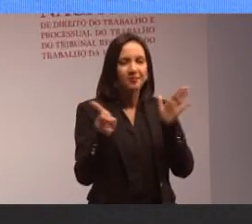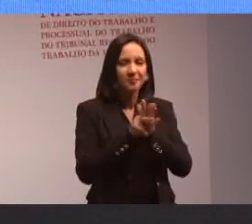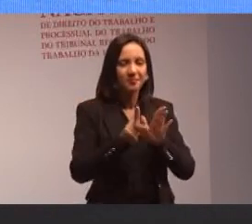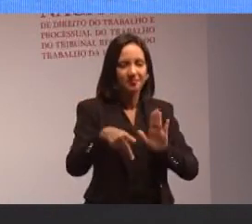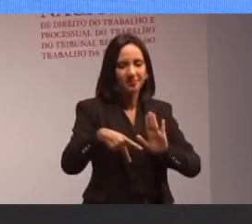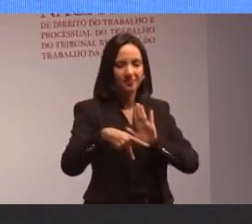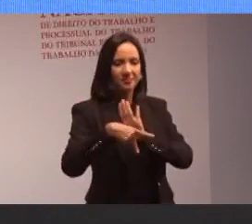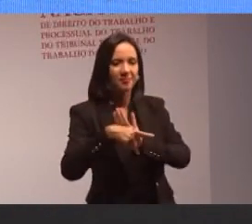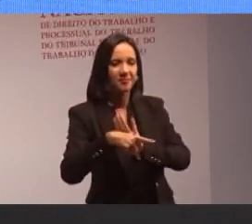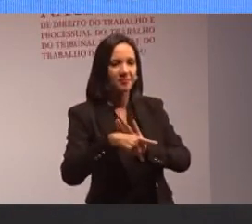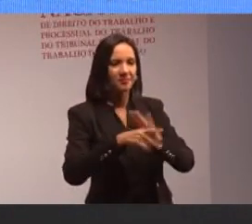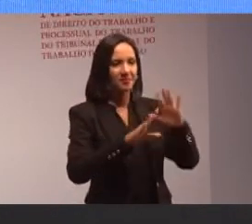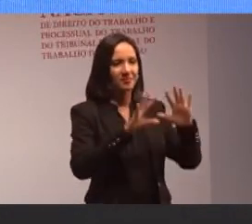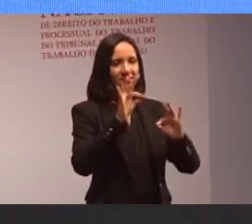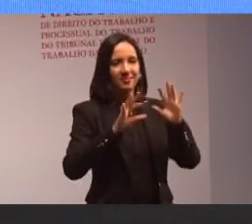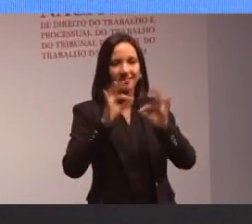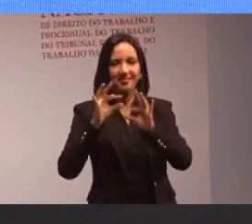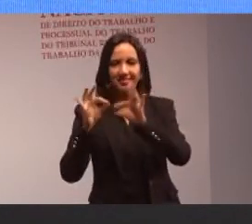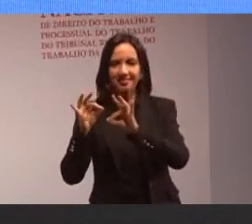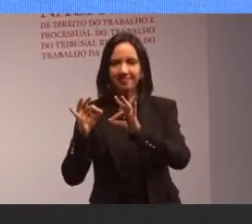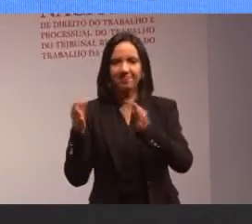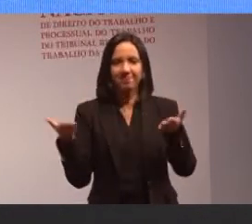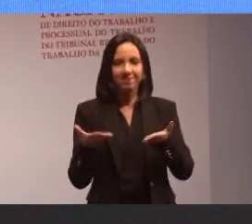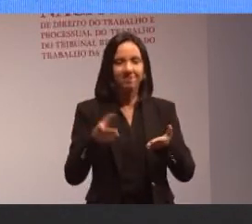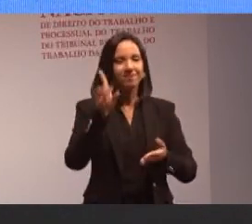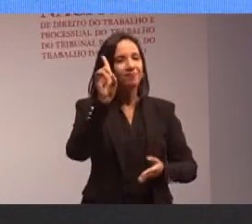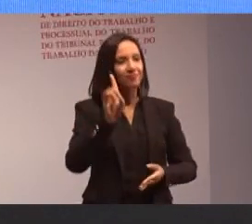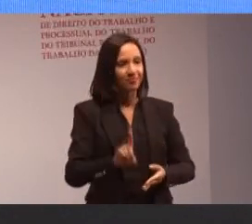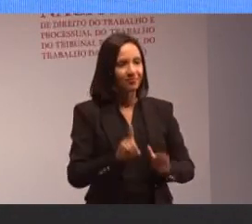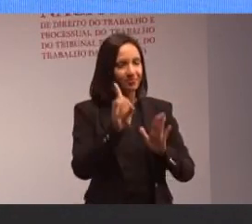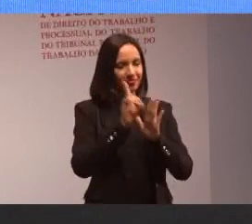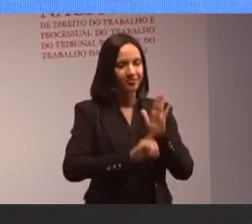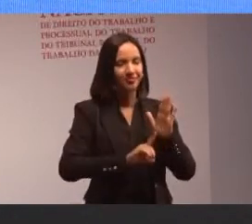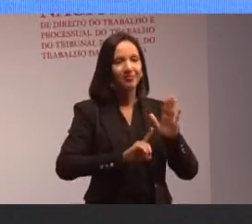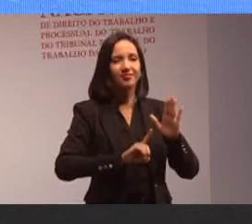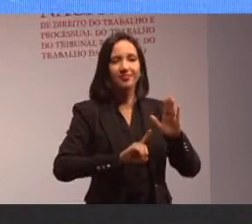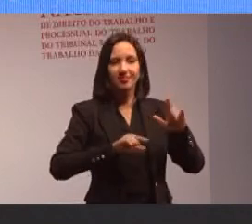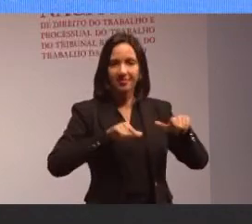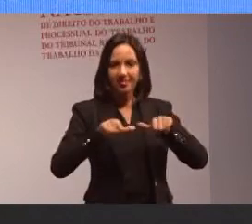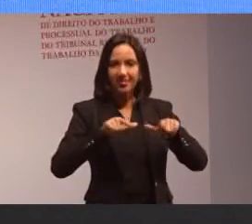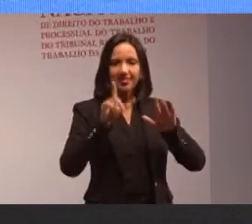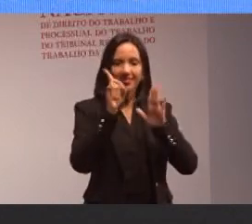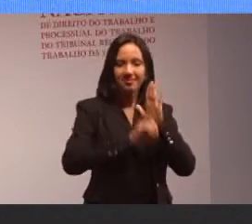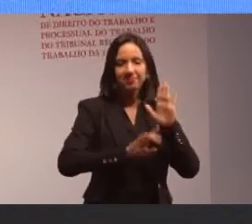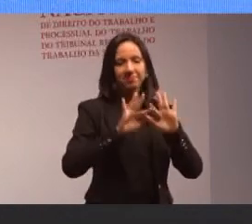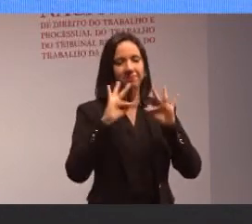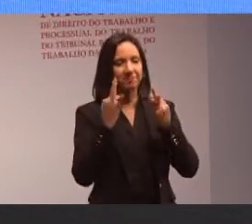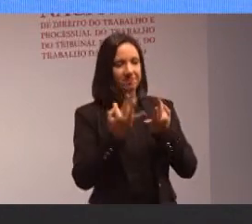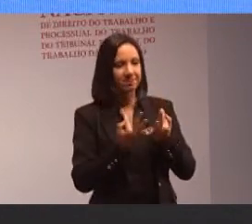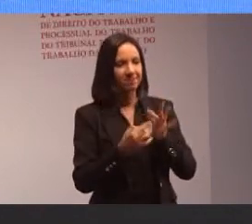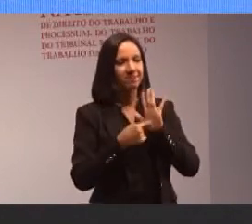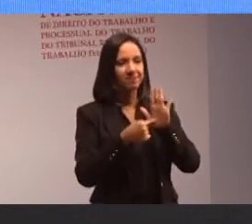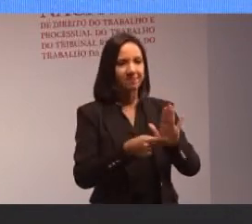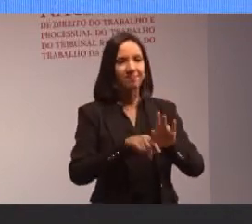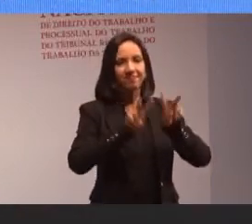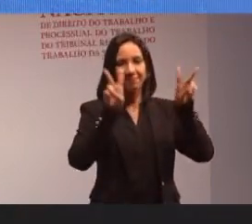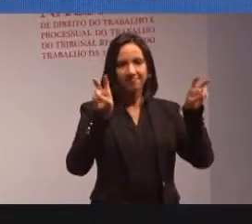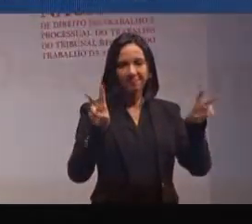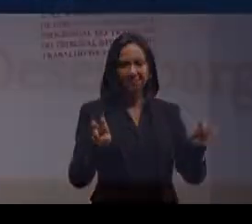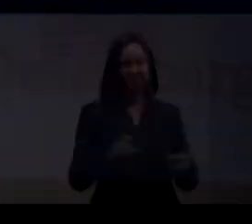e as constelações que estão vindo para o direito do trabalho, do direito família, também abordam muito esta questão.